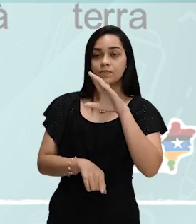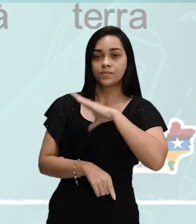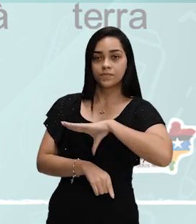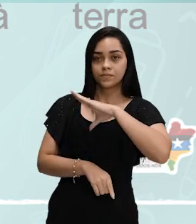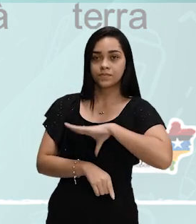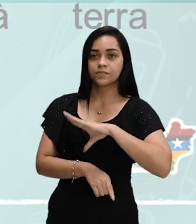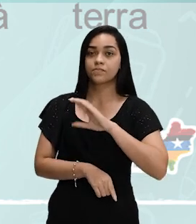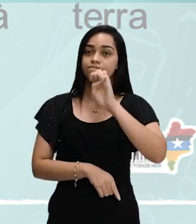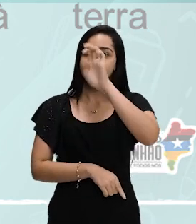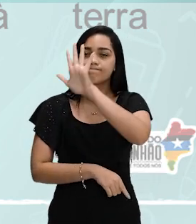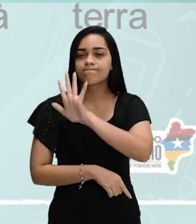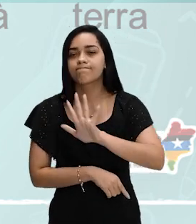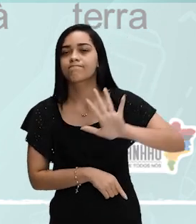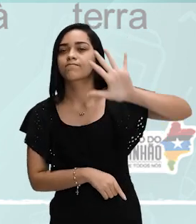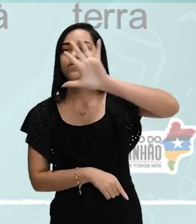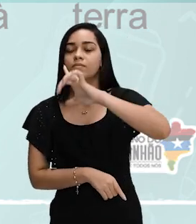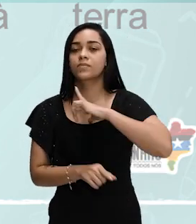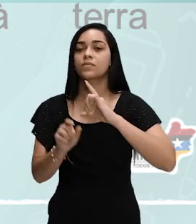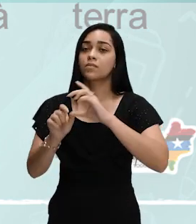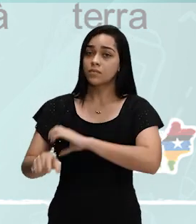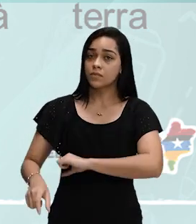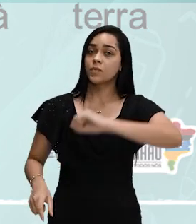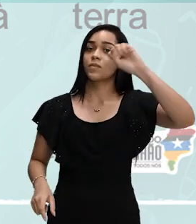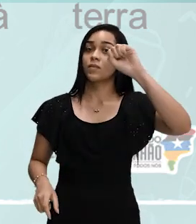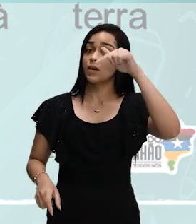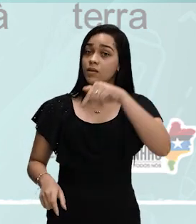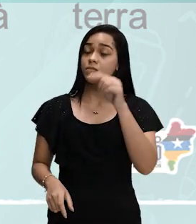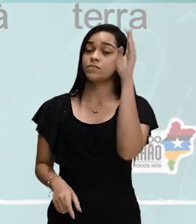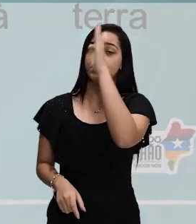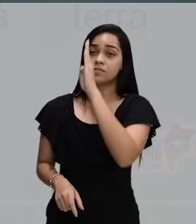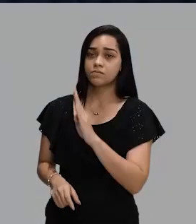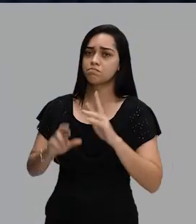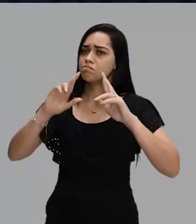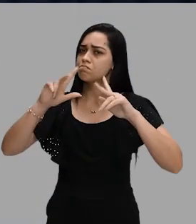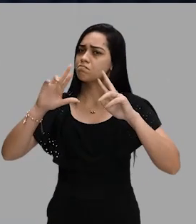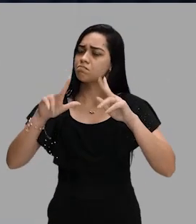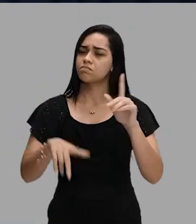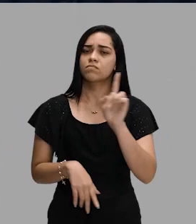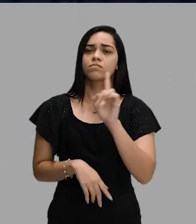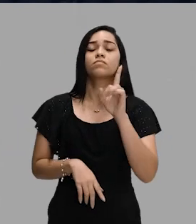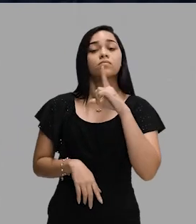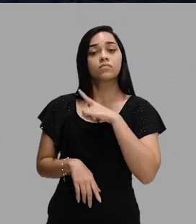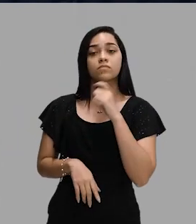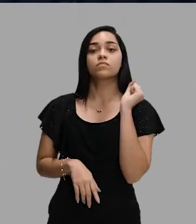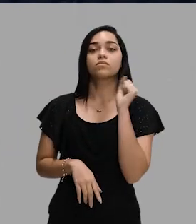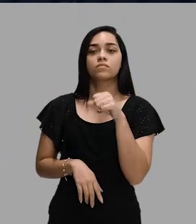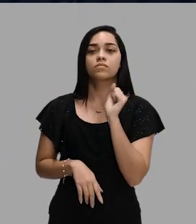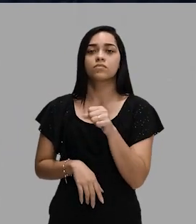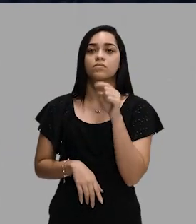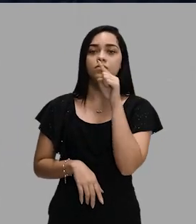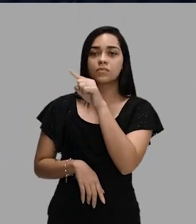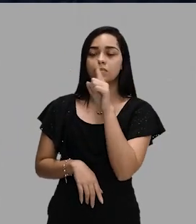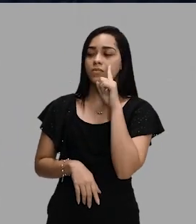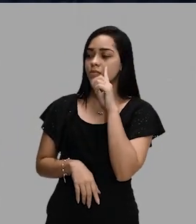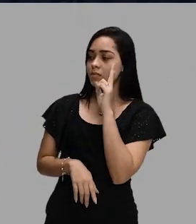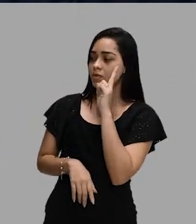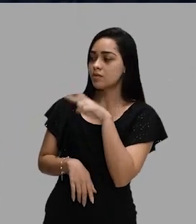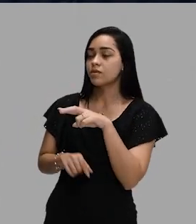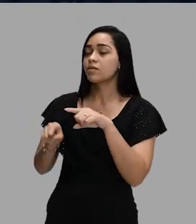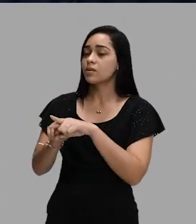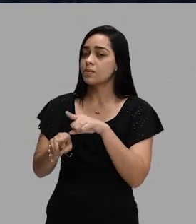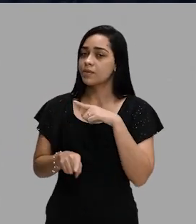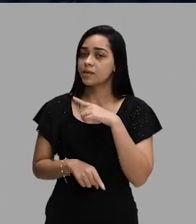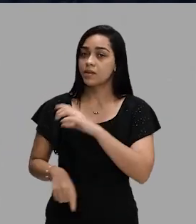português, né, europeu, tem um herói. Então, aqui no Brasil, nós vamos buscar esse herói. Lá, você viu aqui, a gente fala do